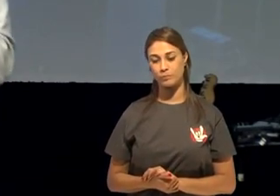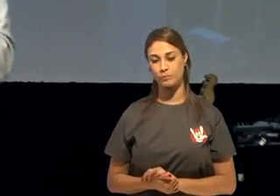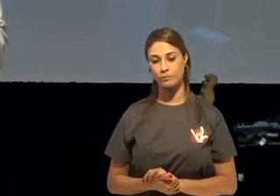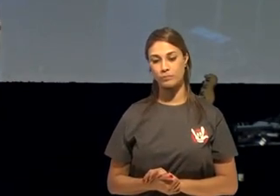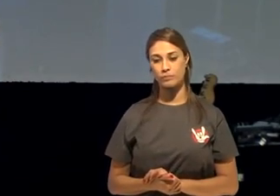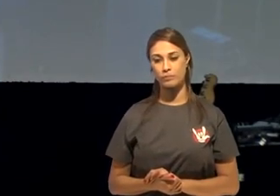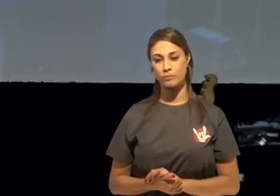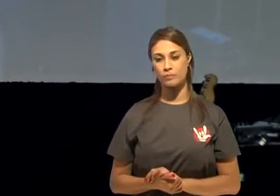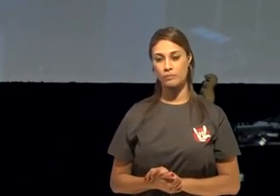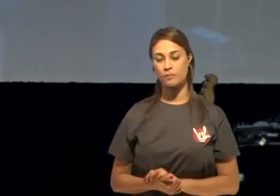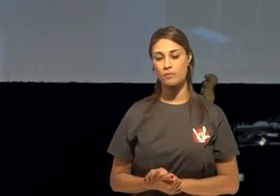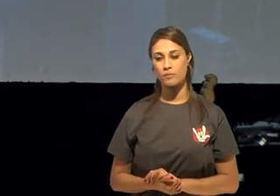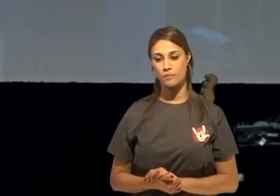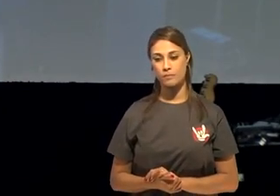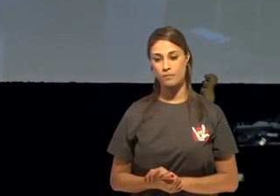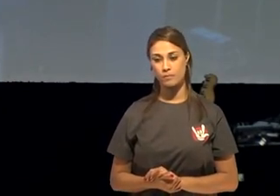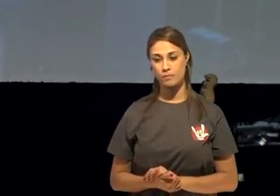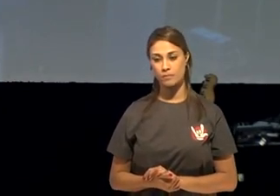E